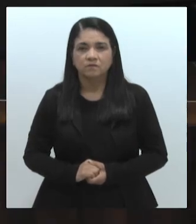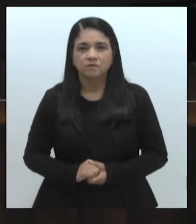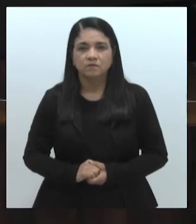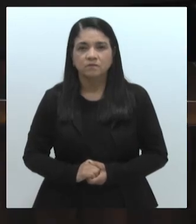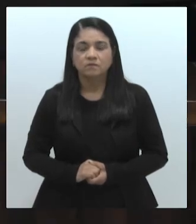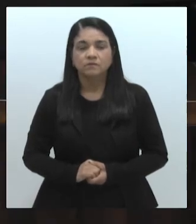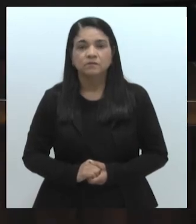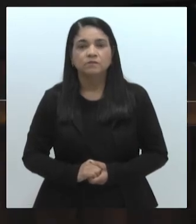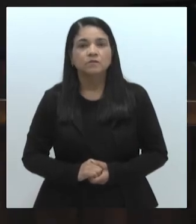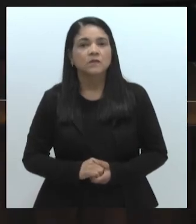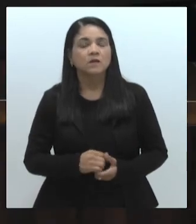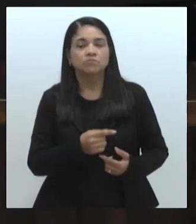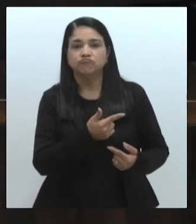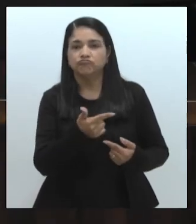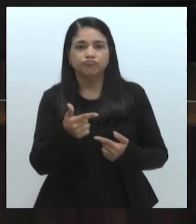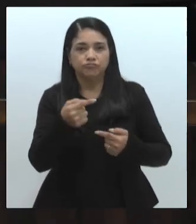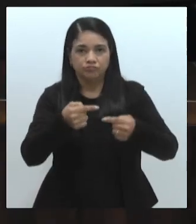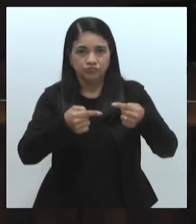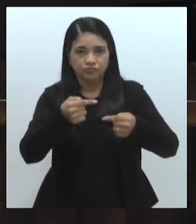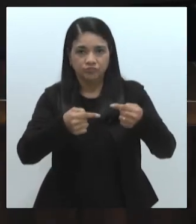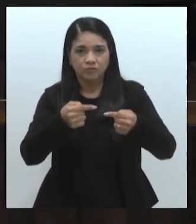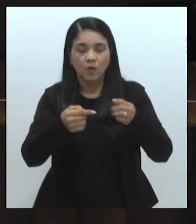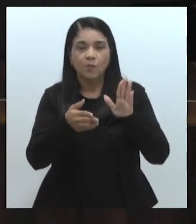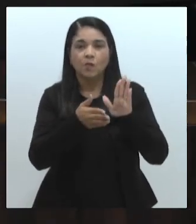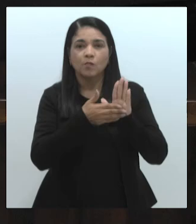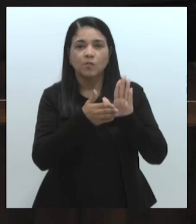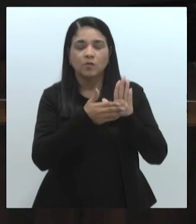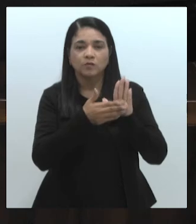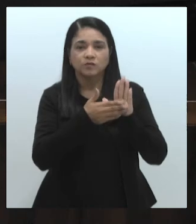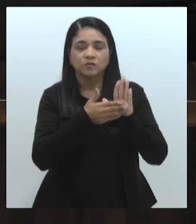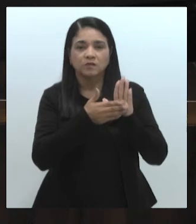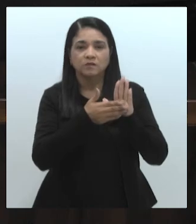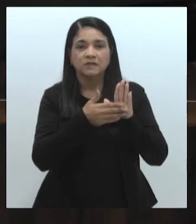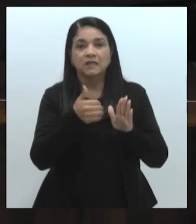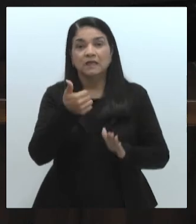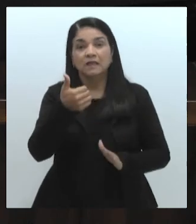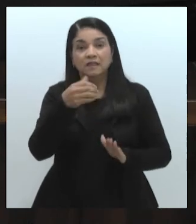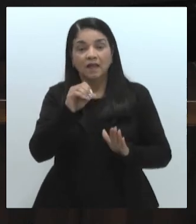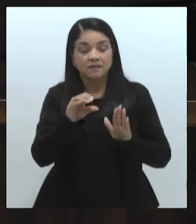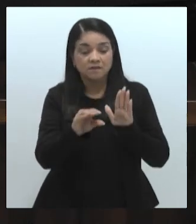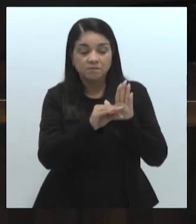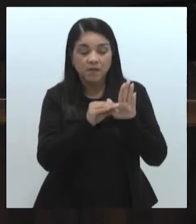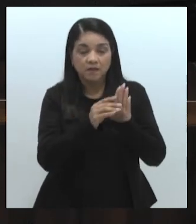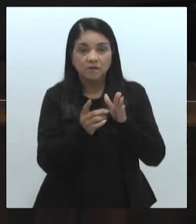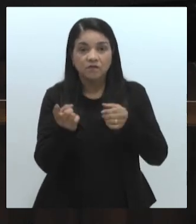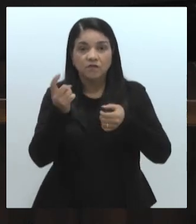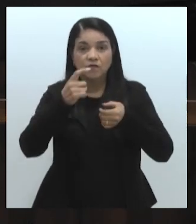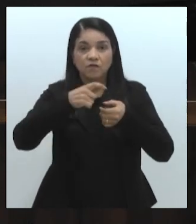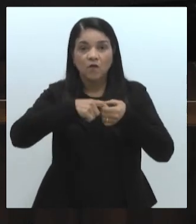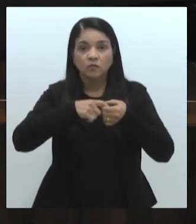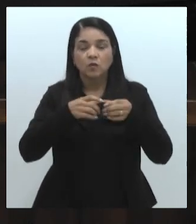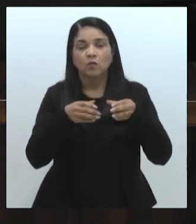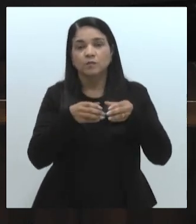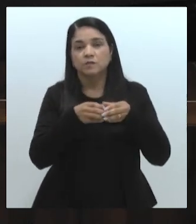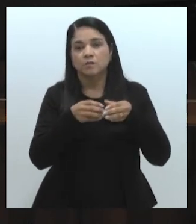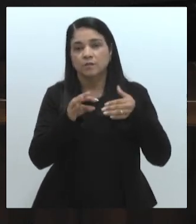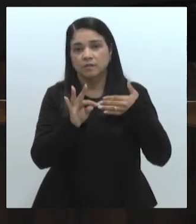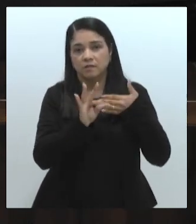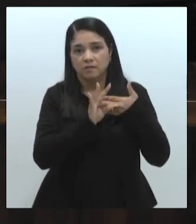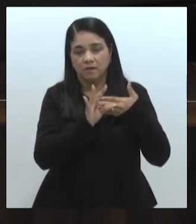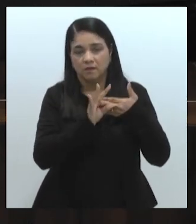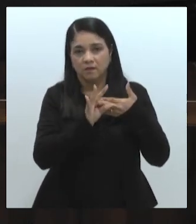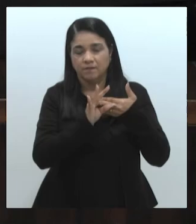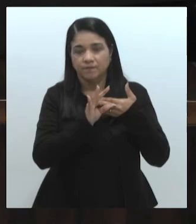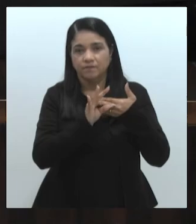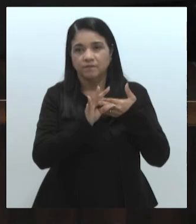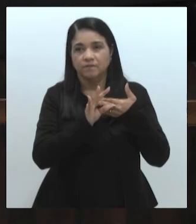Não havendo mais quem queira discutir, então, a presente proposta recebeu 10 emendas e retorna às comissões técnicas.